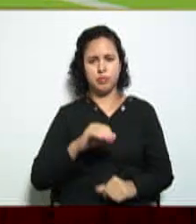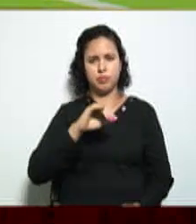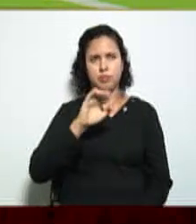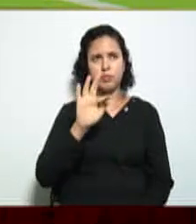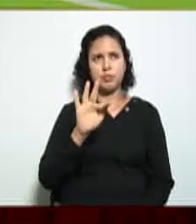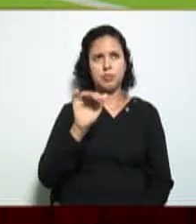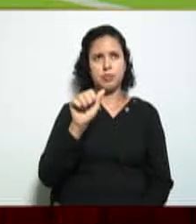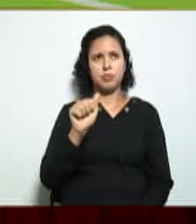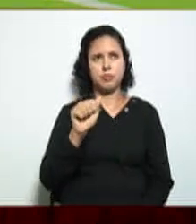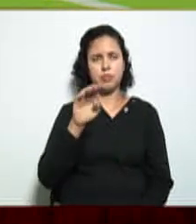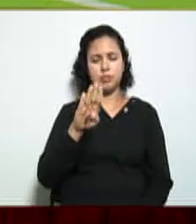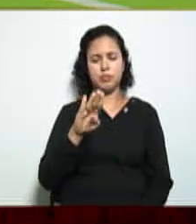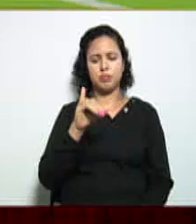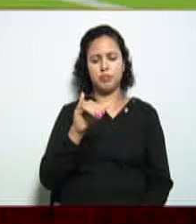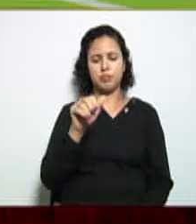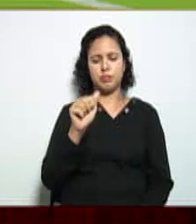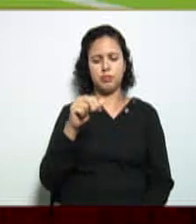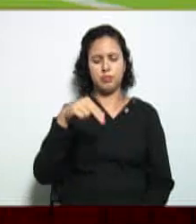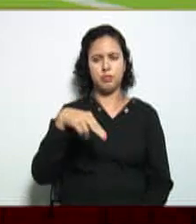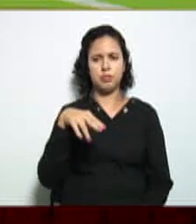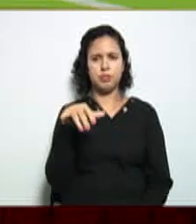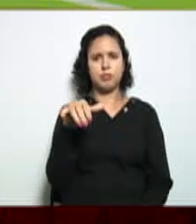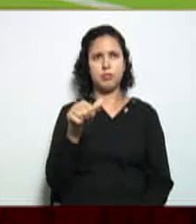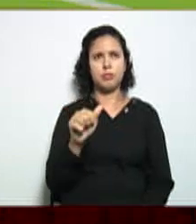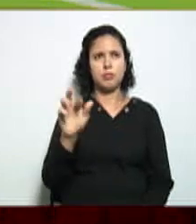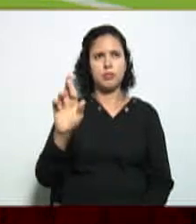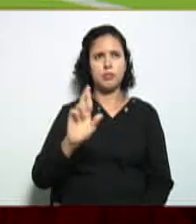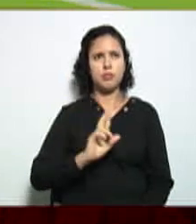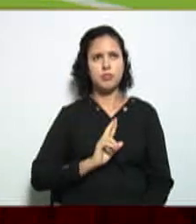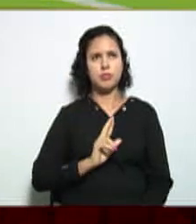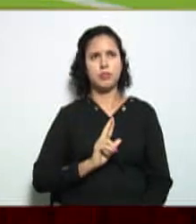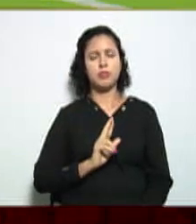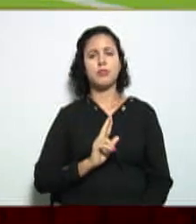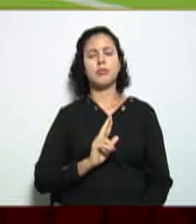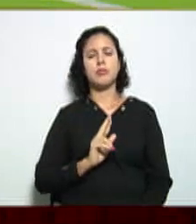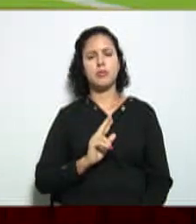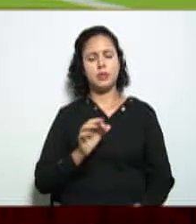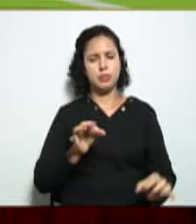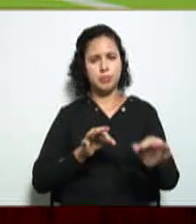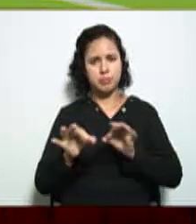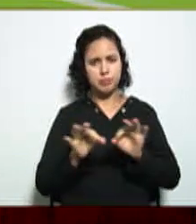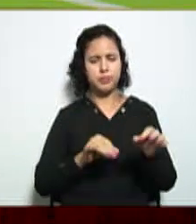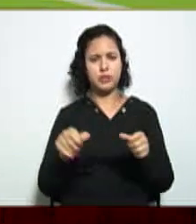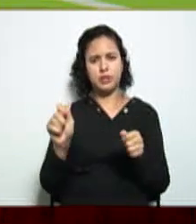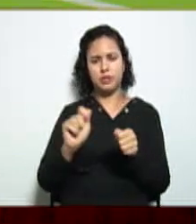Fabiana também trouxe essa resposta pra gente, ó. Planejar,